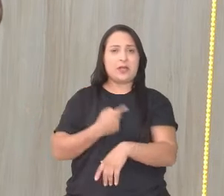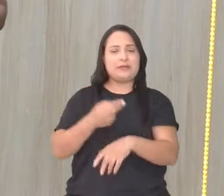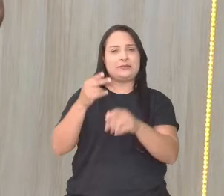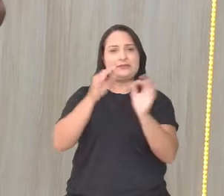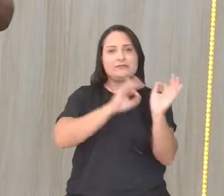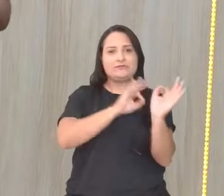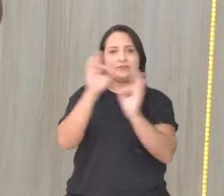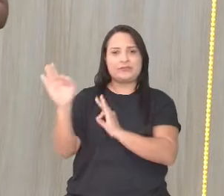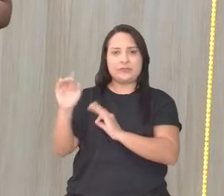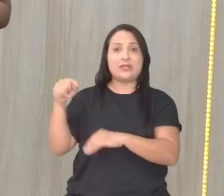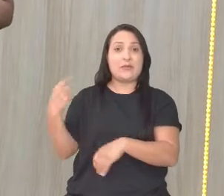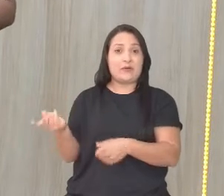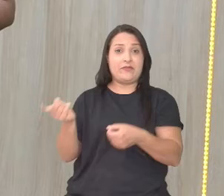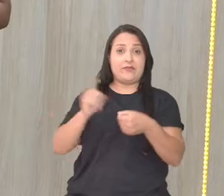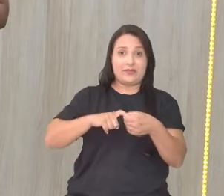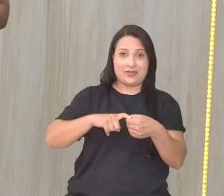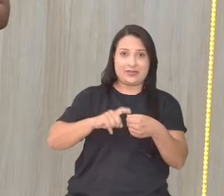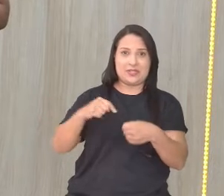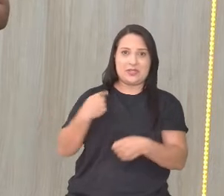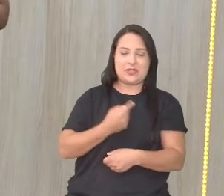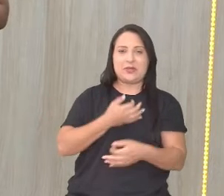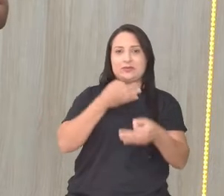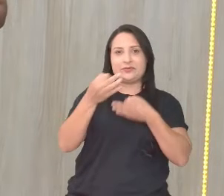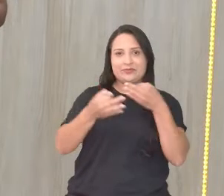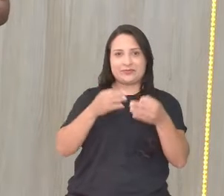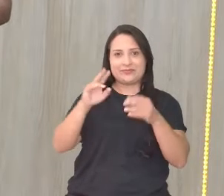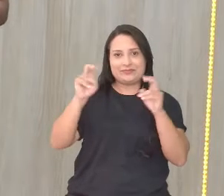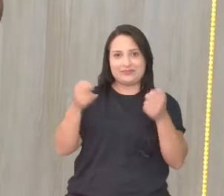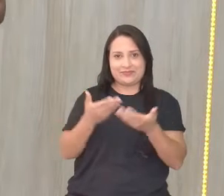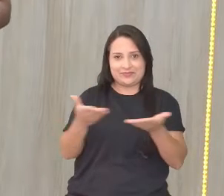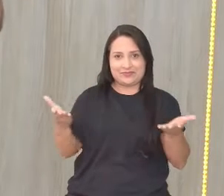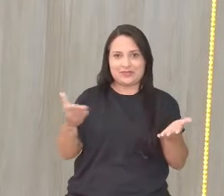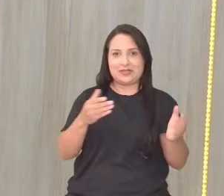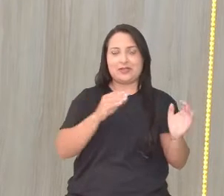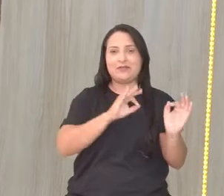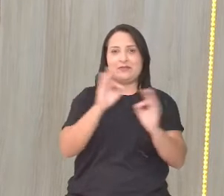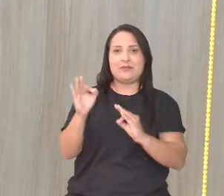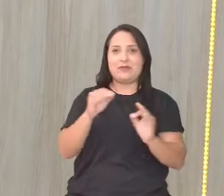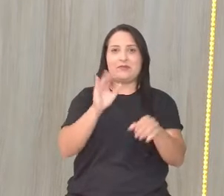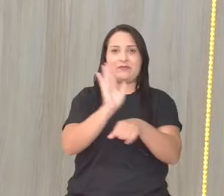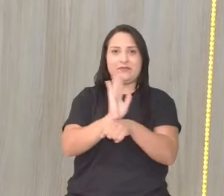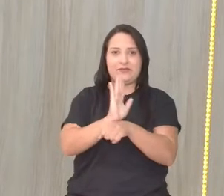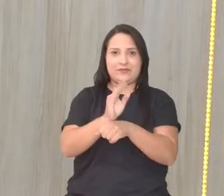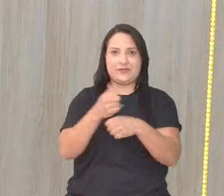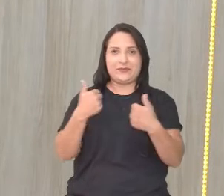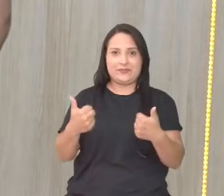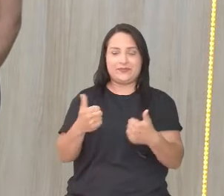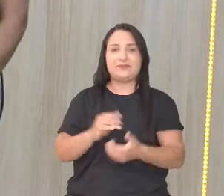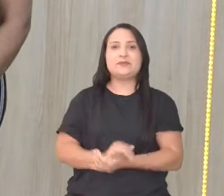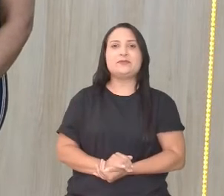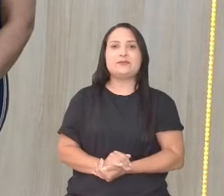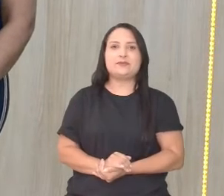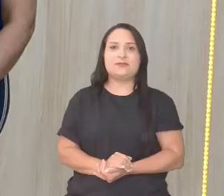assistir, tá certo? E depois eu volto para a gente comentar sobre ela. Roda o vídeo.